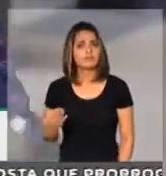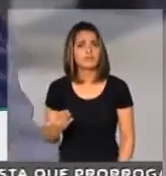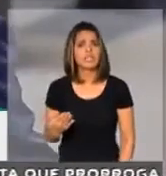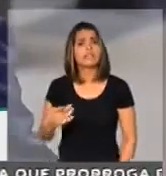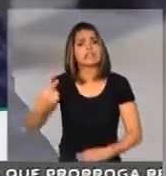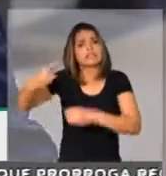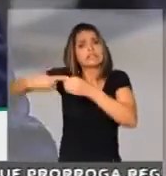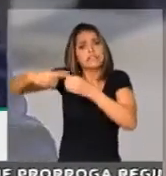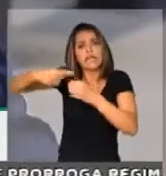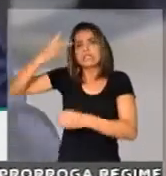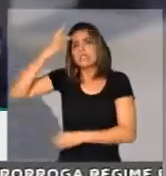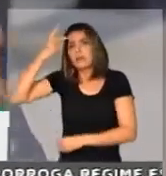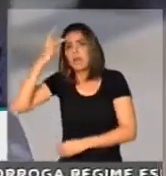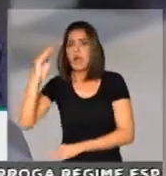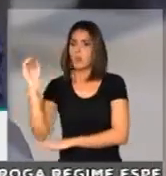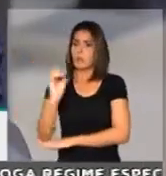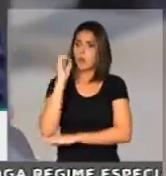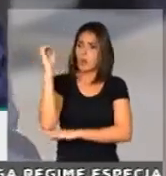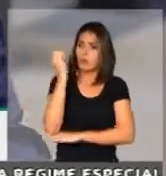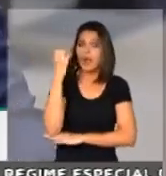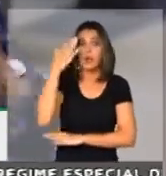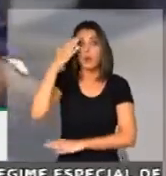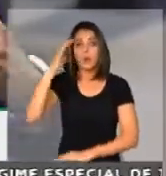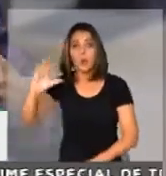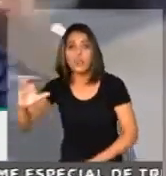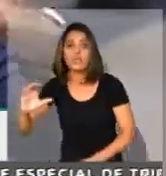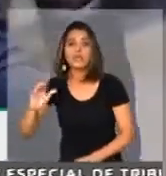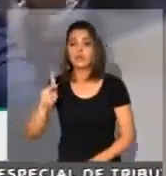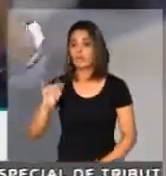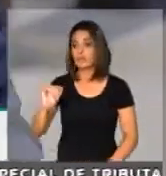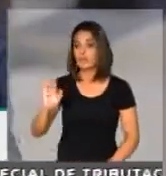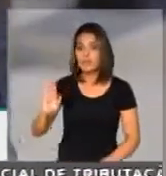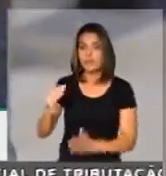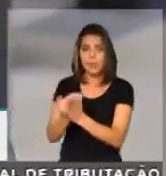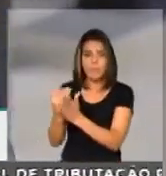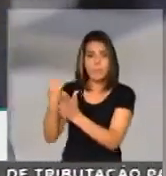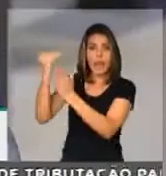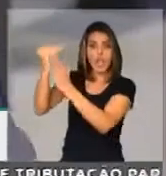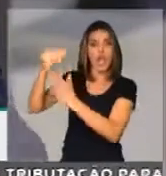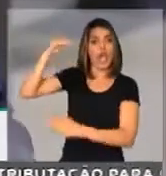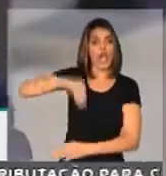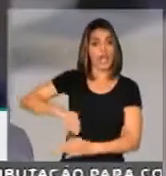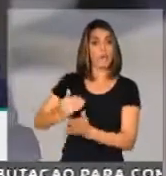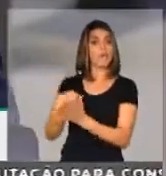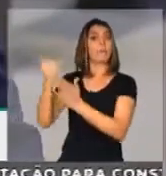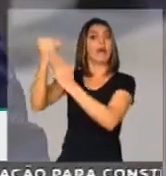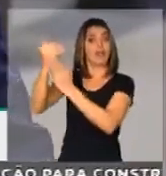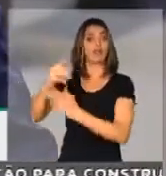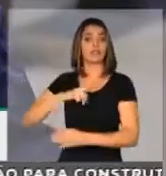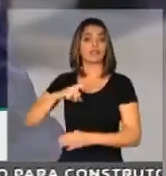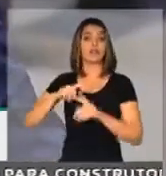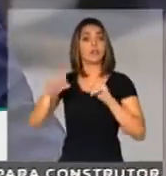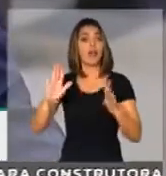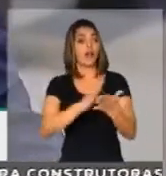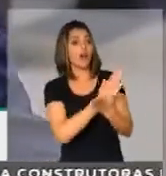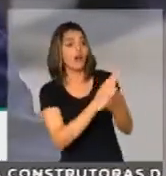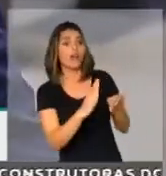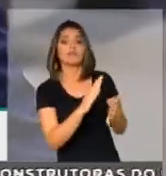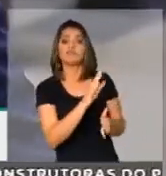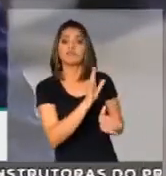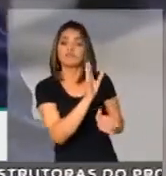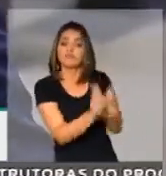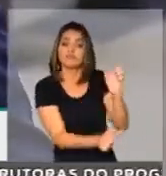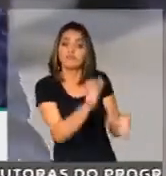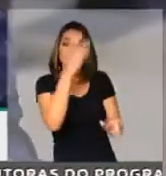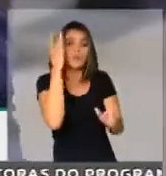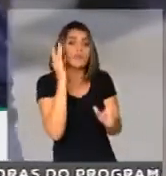São Paulo, Porto Alegre, Curitiba, que tem um PIB maior e tem rendas maiores. Então é uma preocupação social, o que mostra